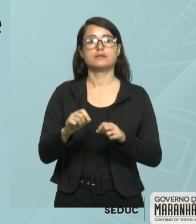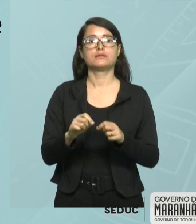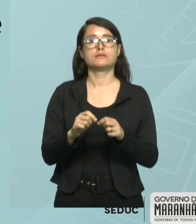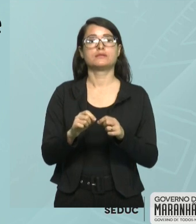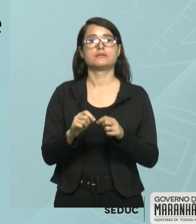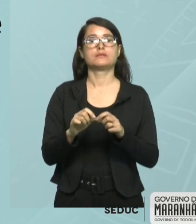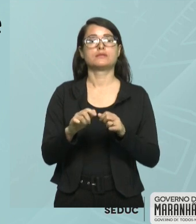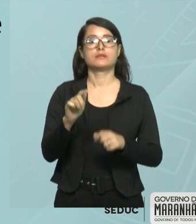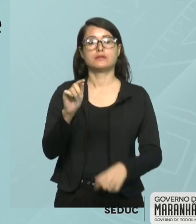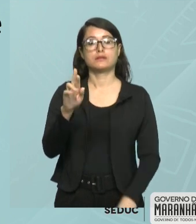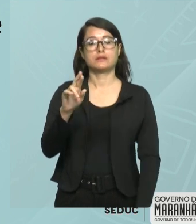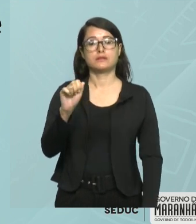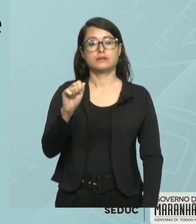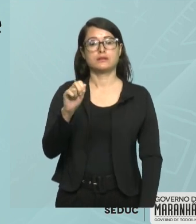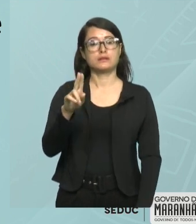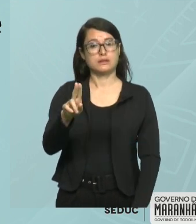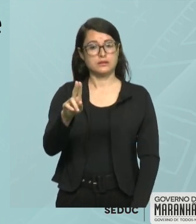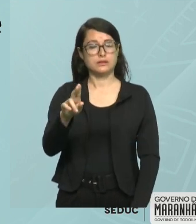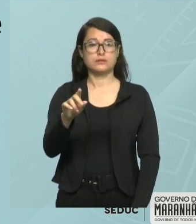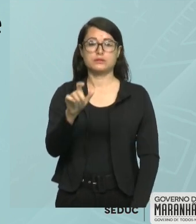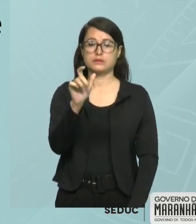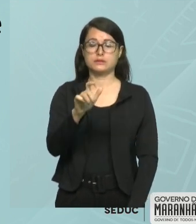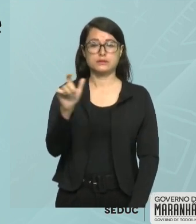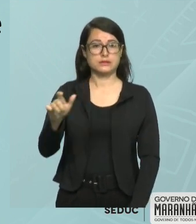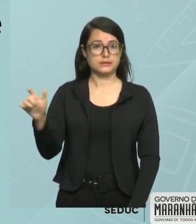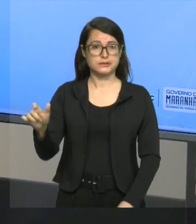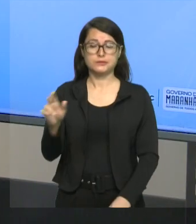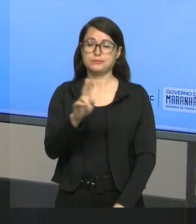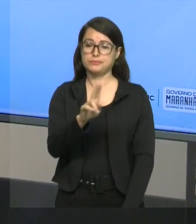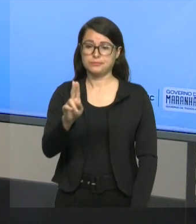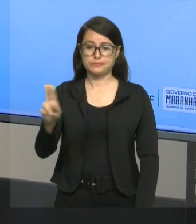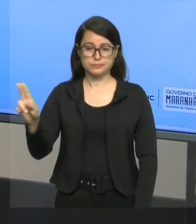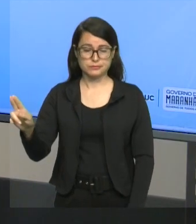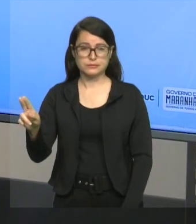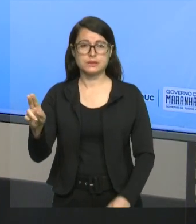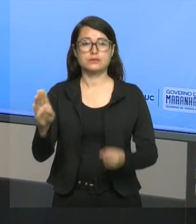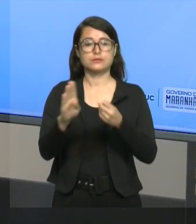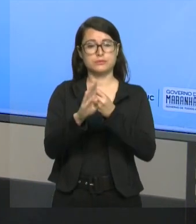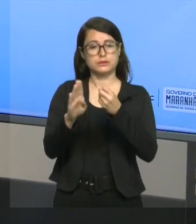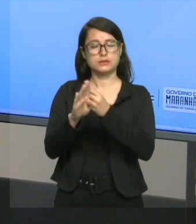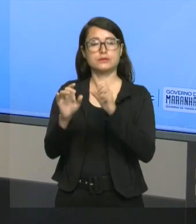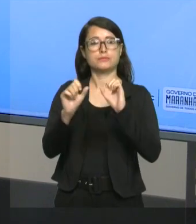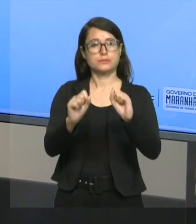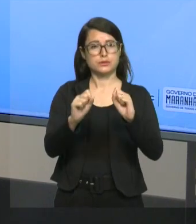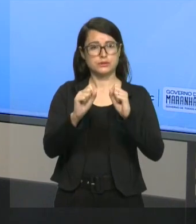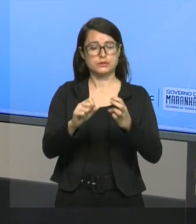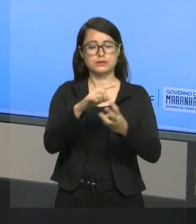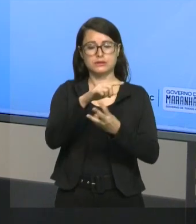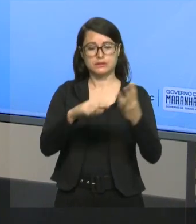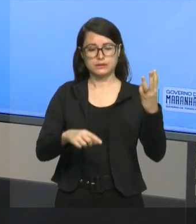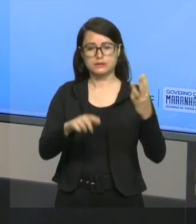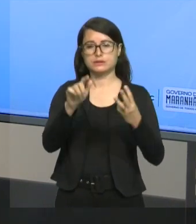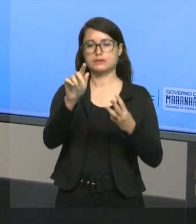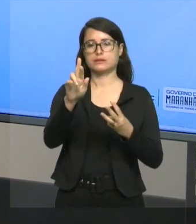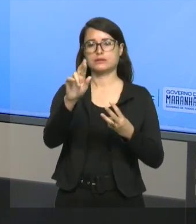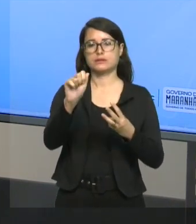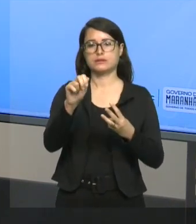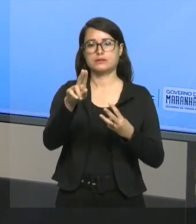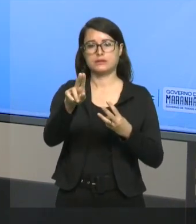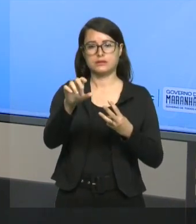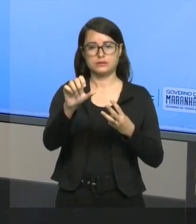tamanho do ser que se nomeia. E os substantivos podem estar em 3 graus: